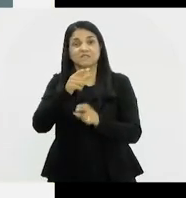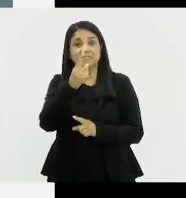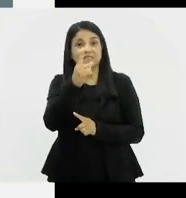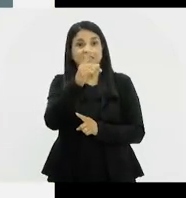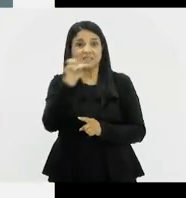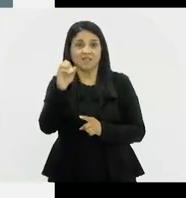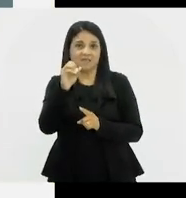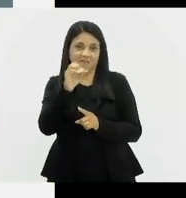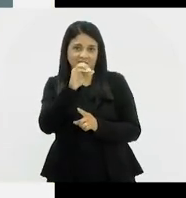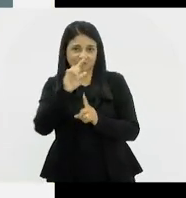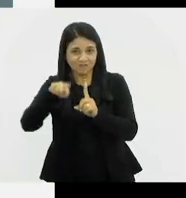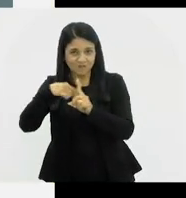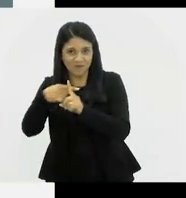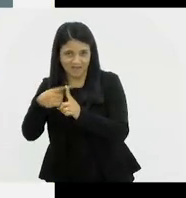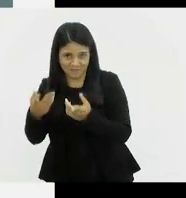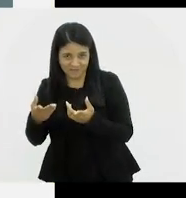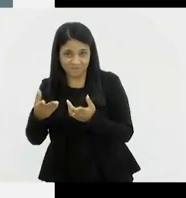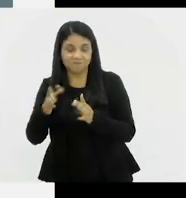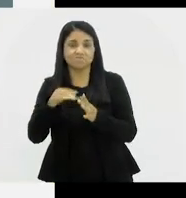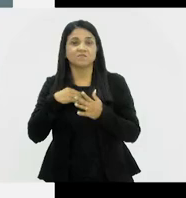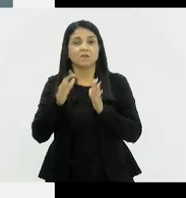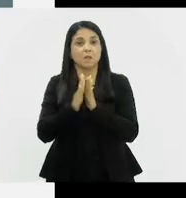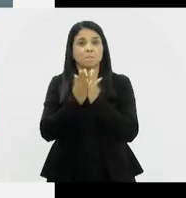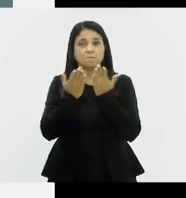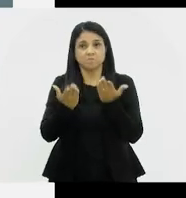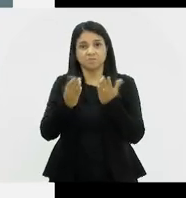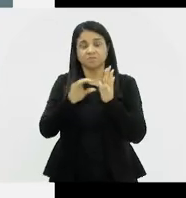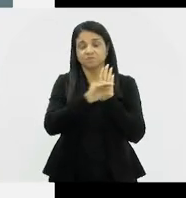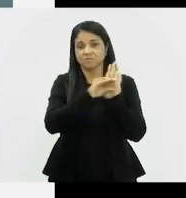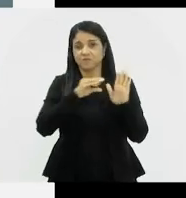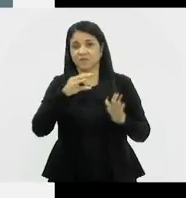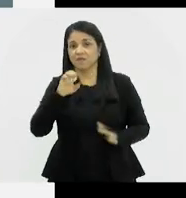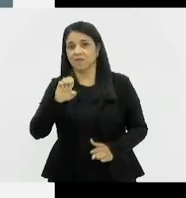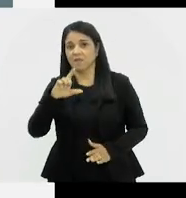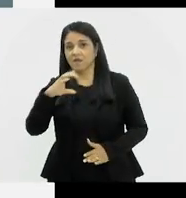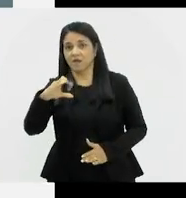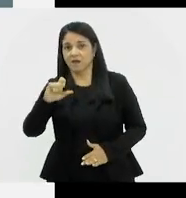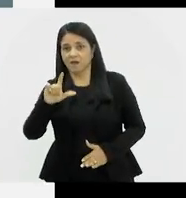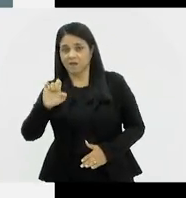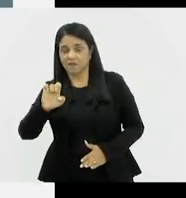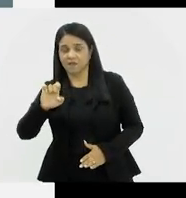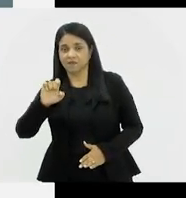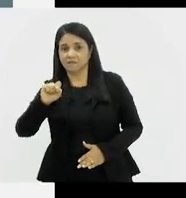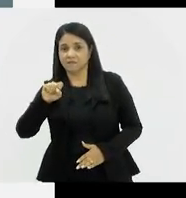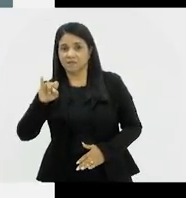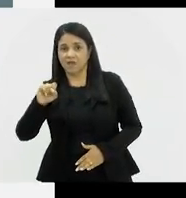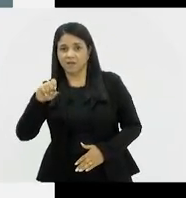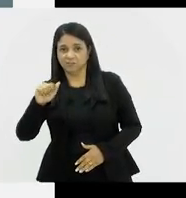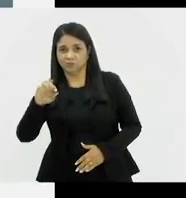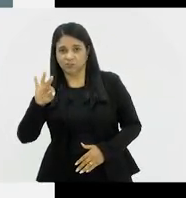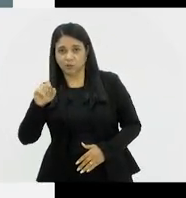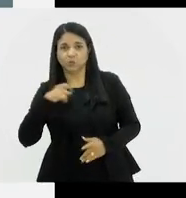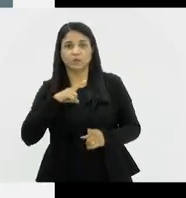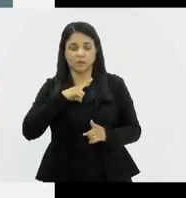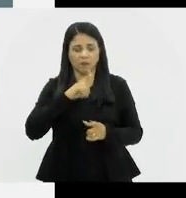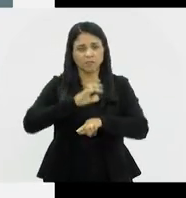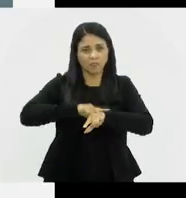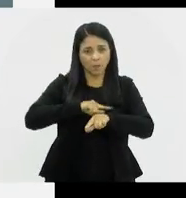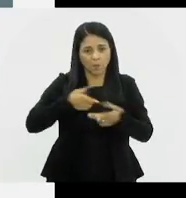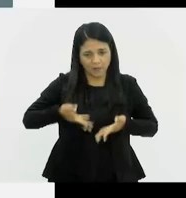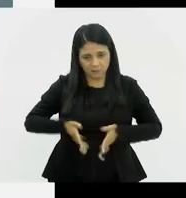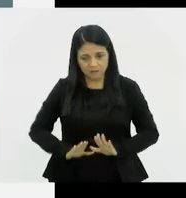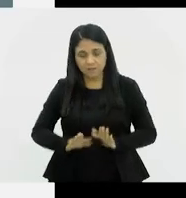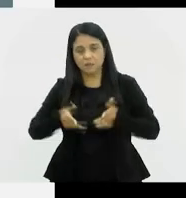E está na Bíblia, em Eclesiastes 3:2. Há tempo de nascer, há tempo de morrer, há tempo